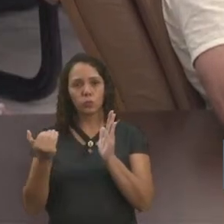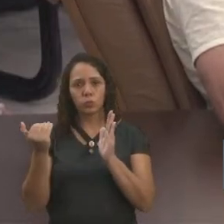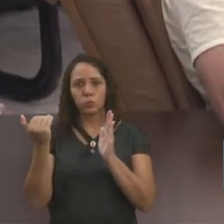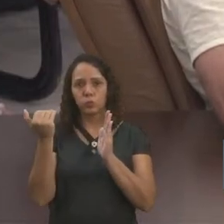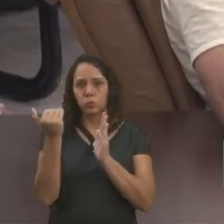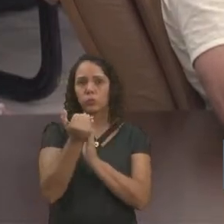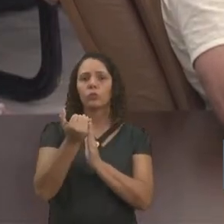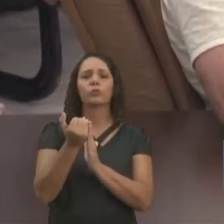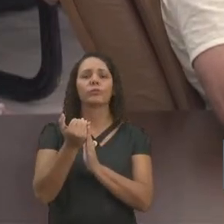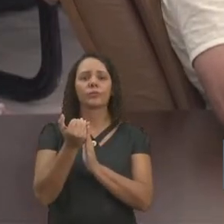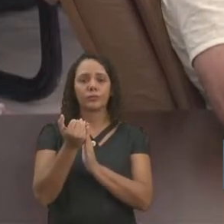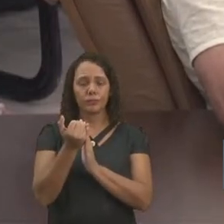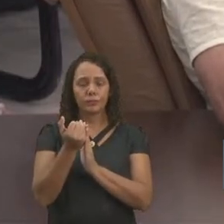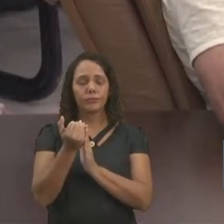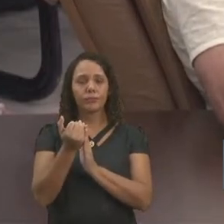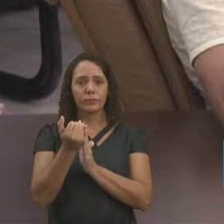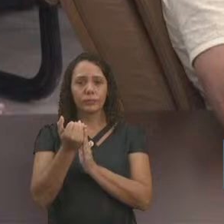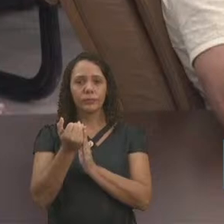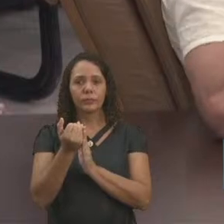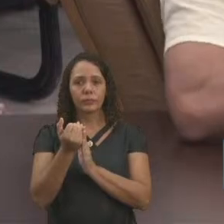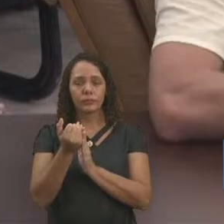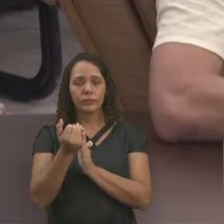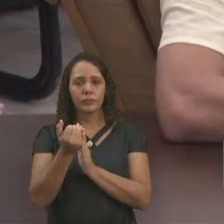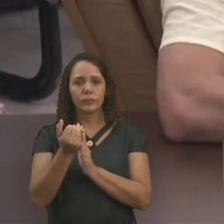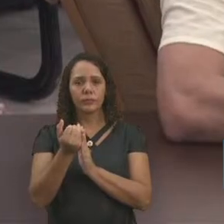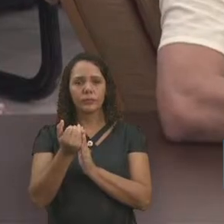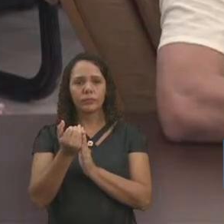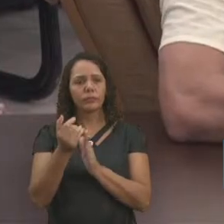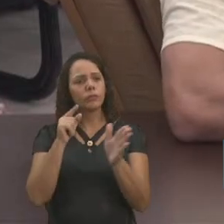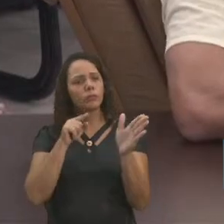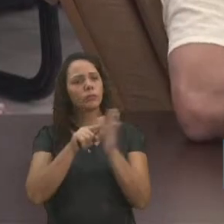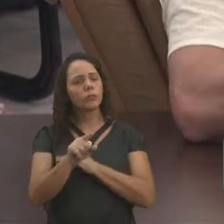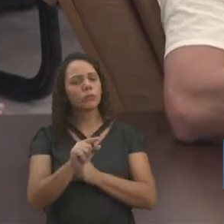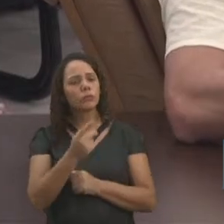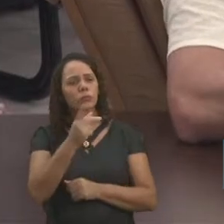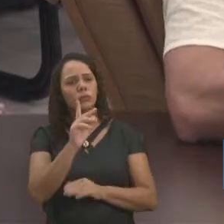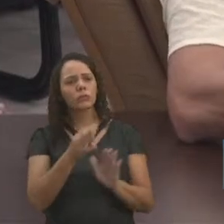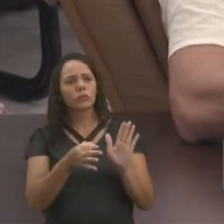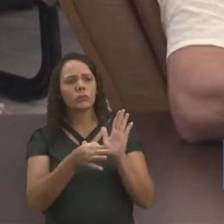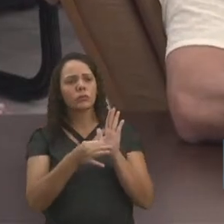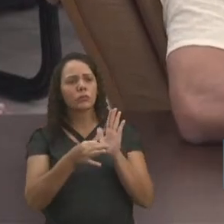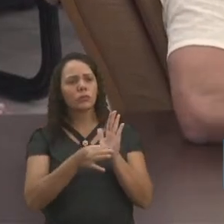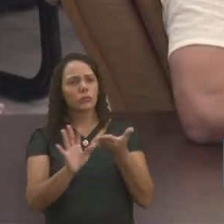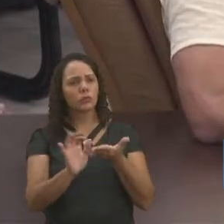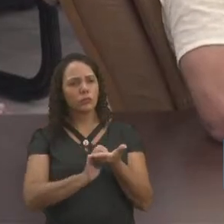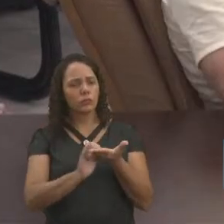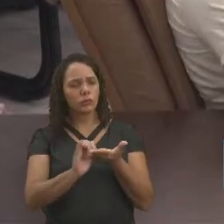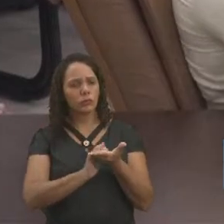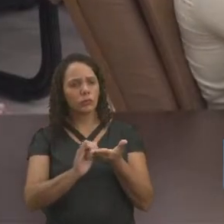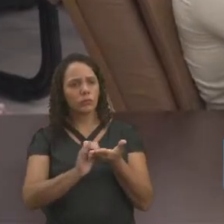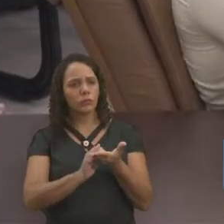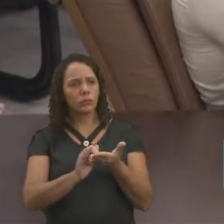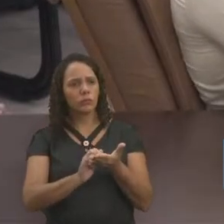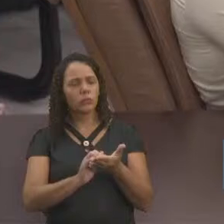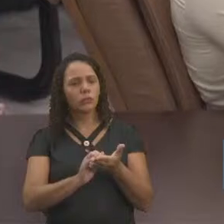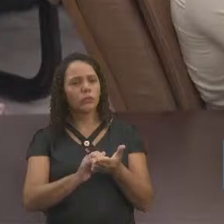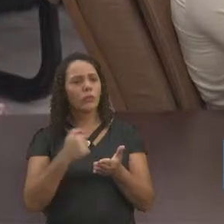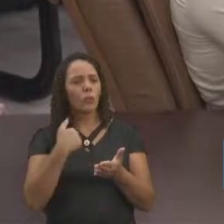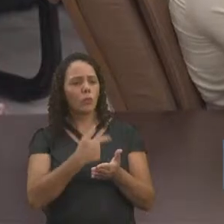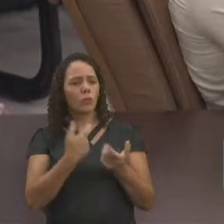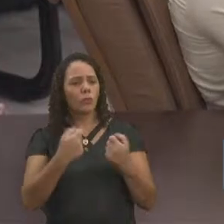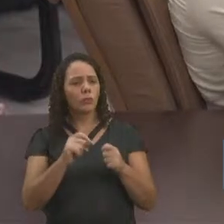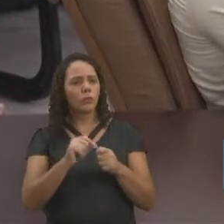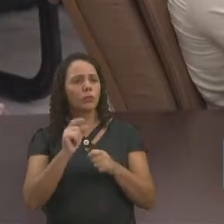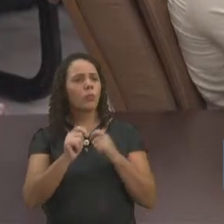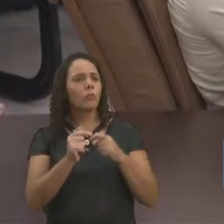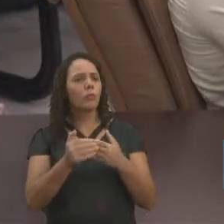extremamente alto, não é? E o que você acha que, na sua opinião, como secretário, que nós temos que fazer daqui